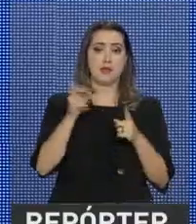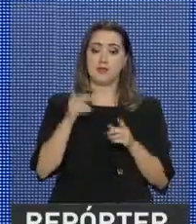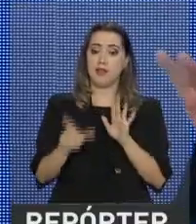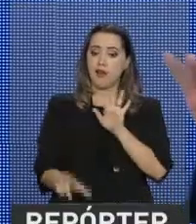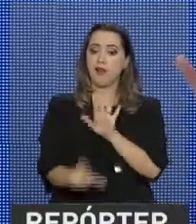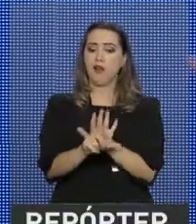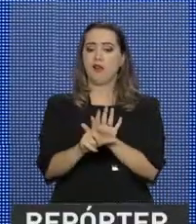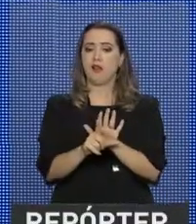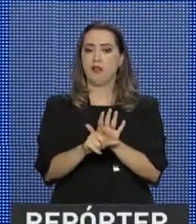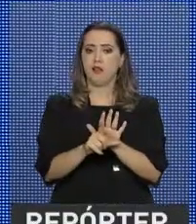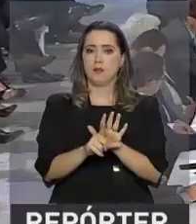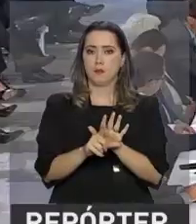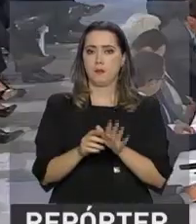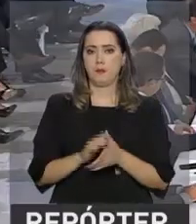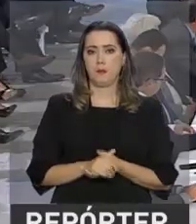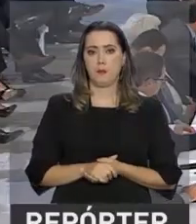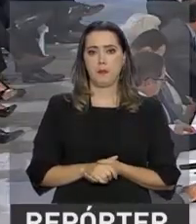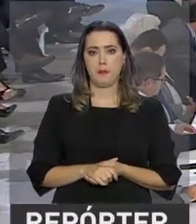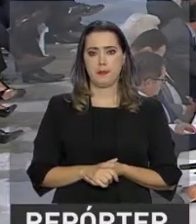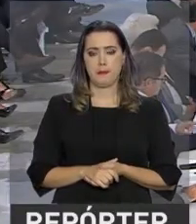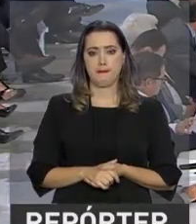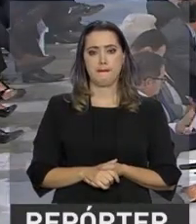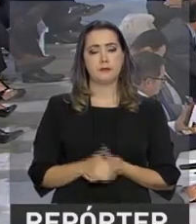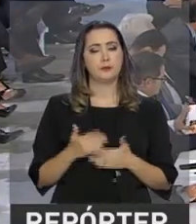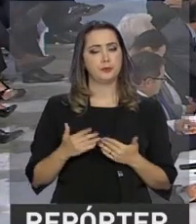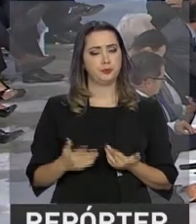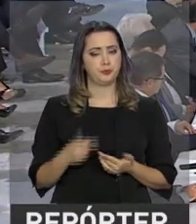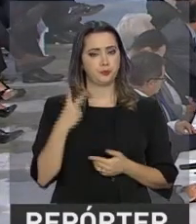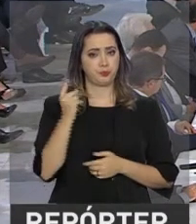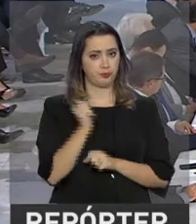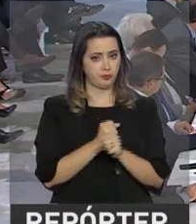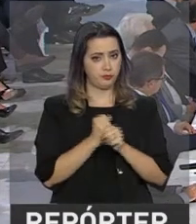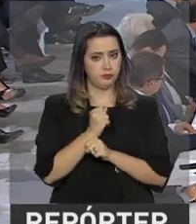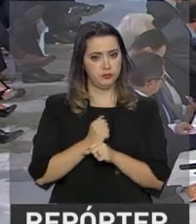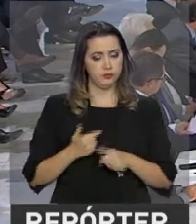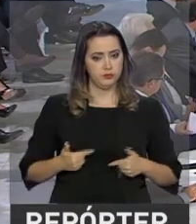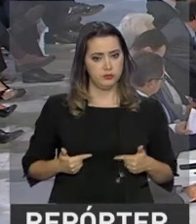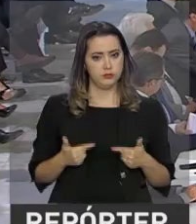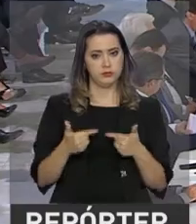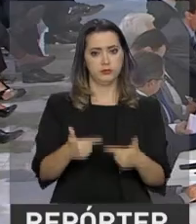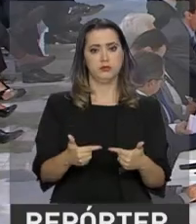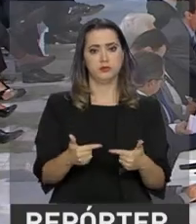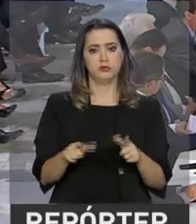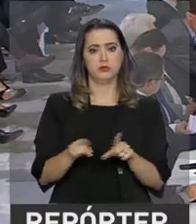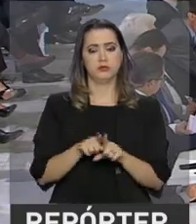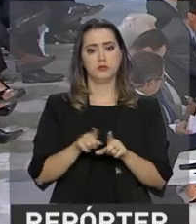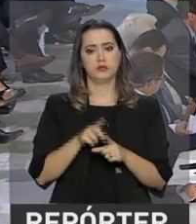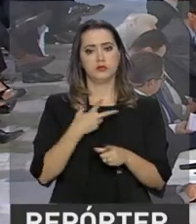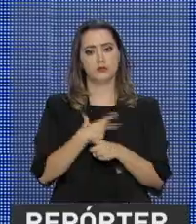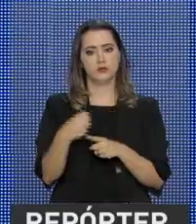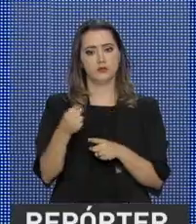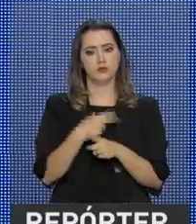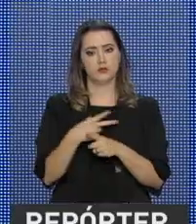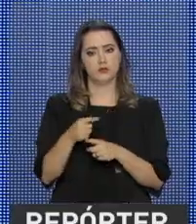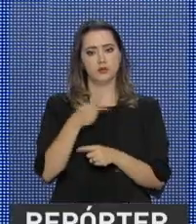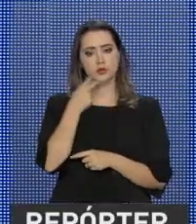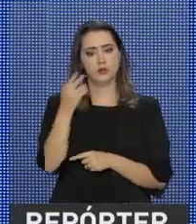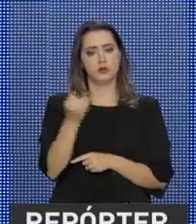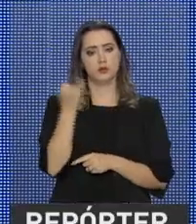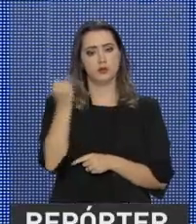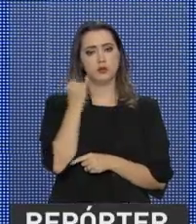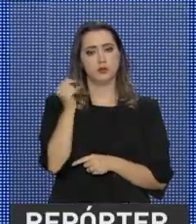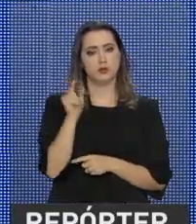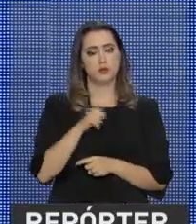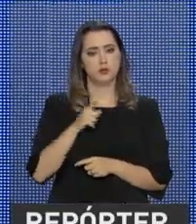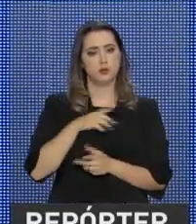política e nada mais para o presidente foram dois anos de muita luta mas também de muitas vitórias temer destacou que